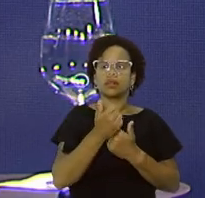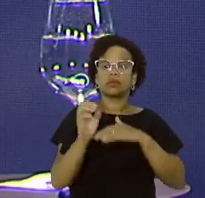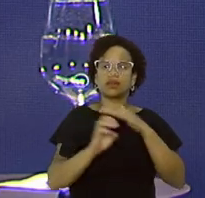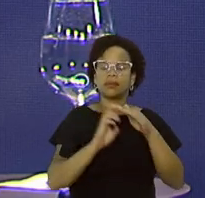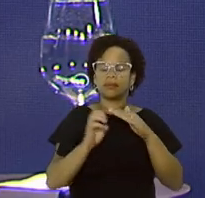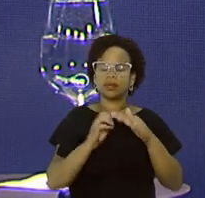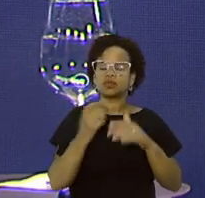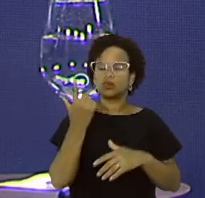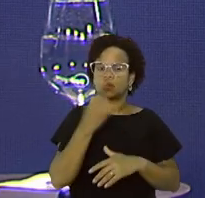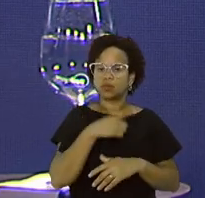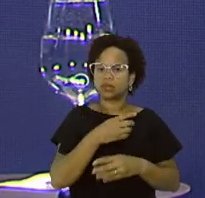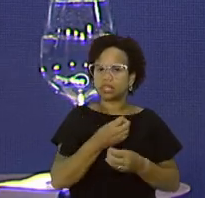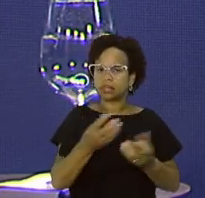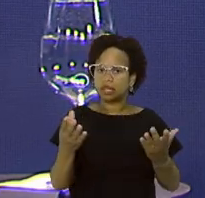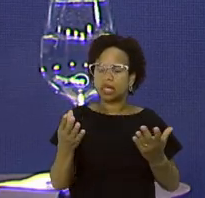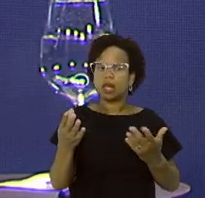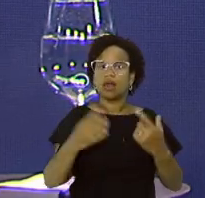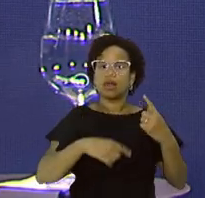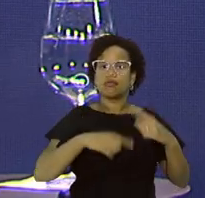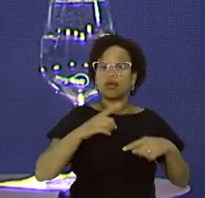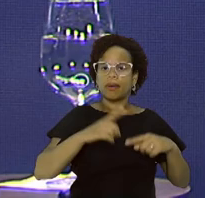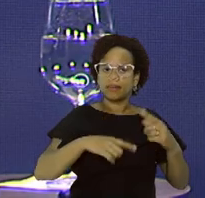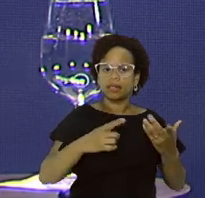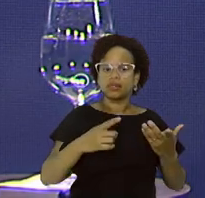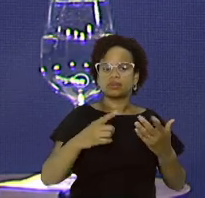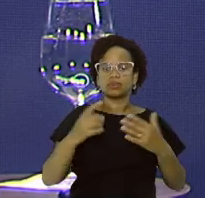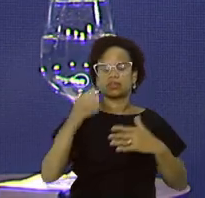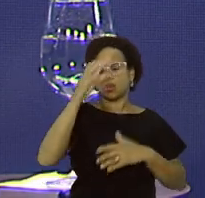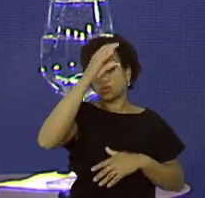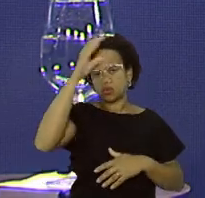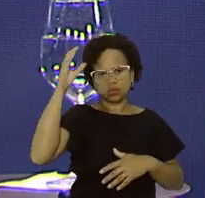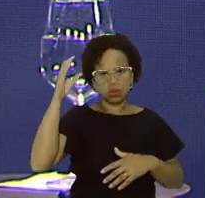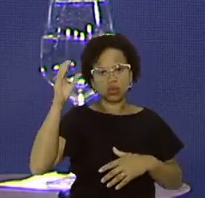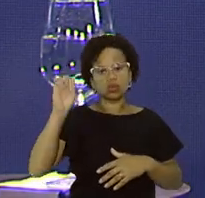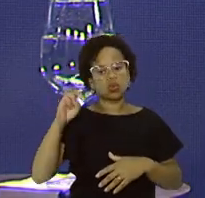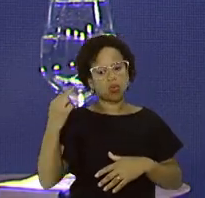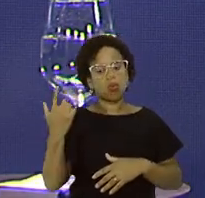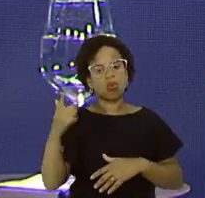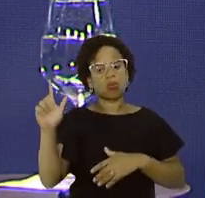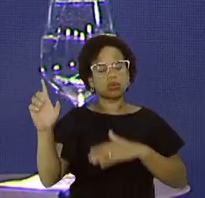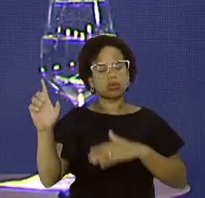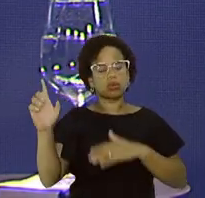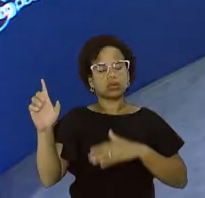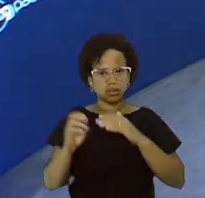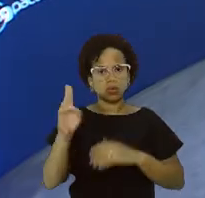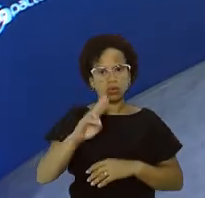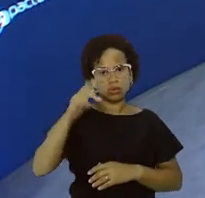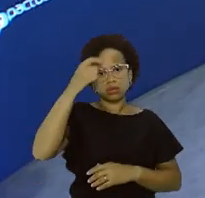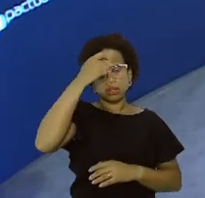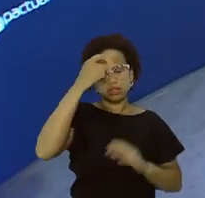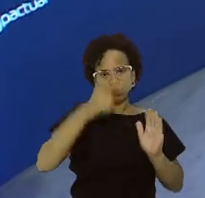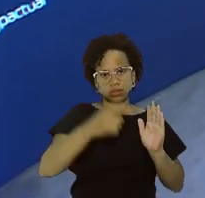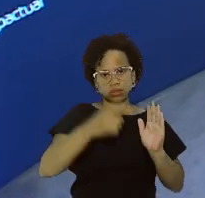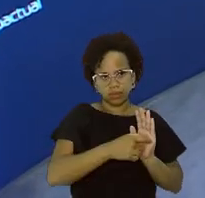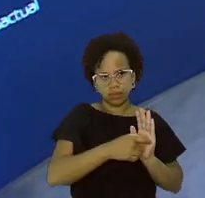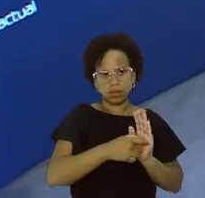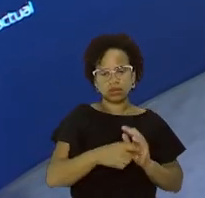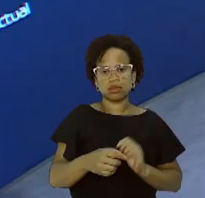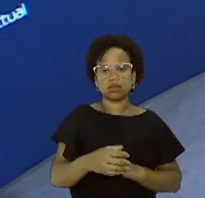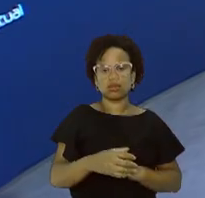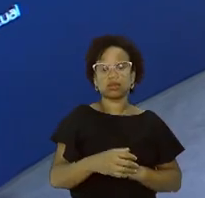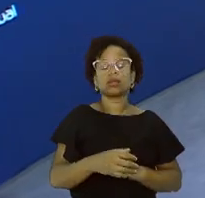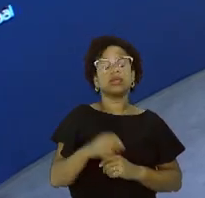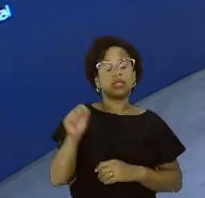essas ferramentas ou para os seus consumidores ou para outras empresas usando Inteligência Artificial é um dos temas